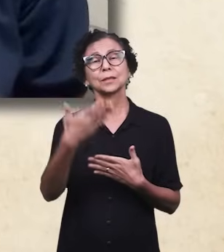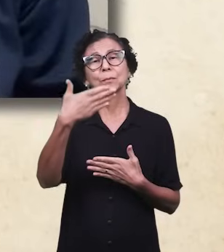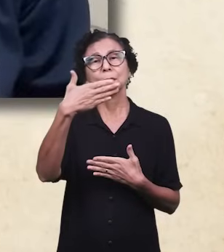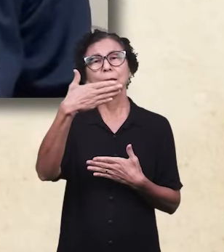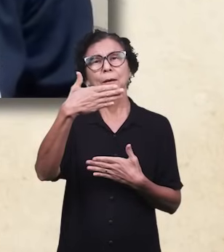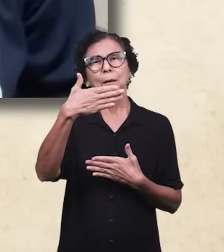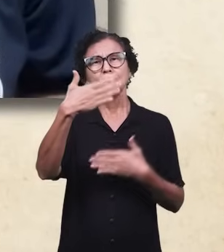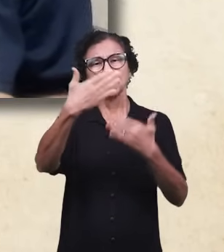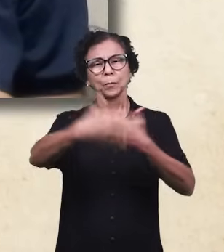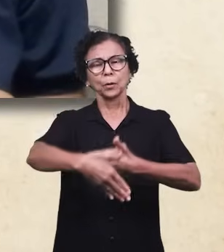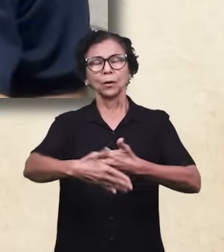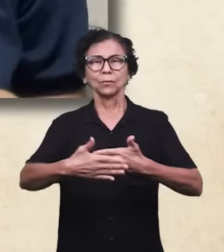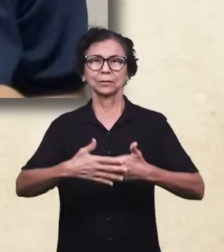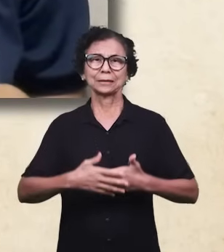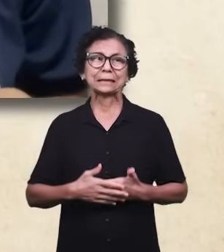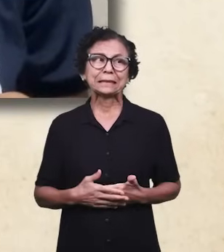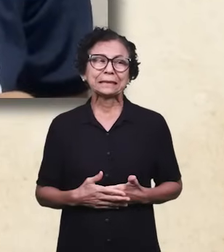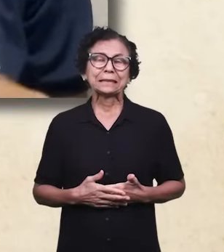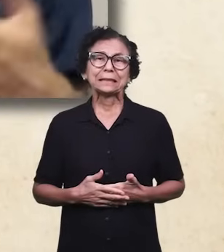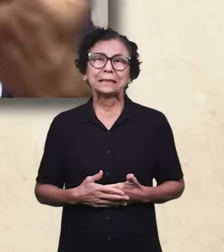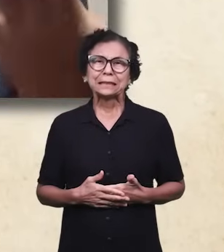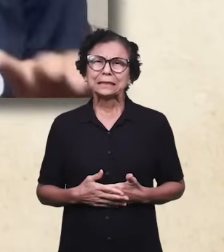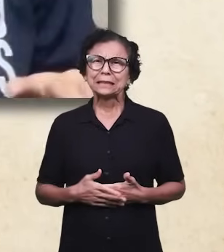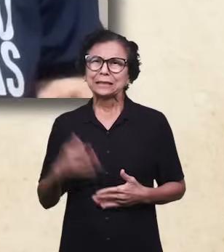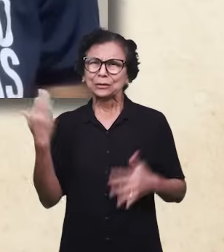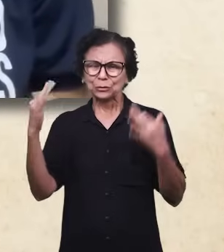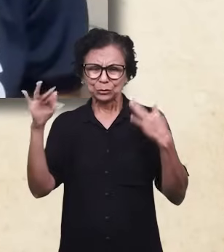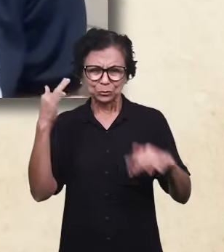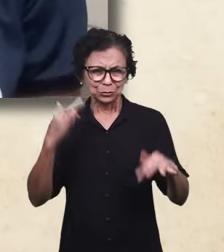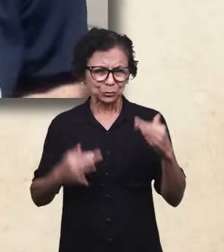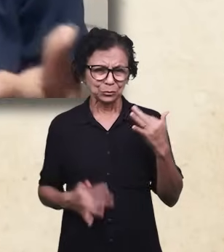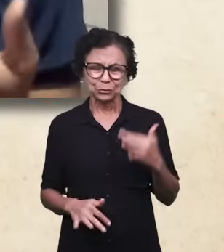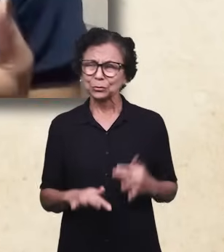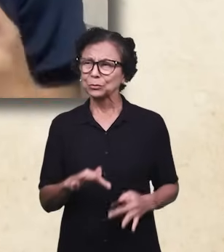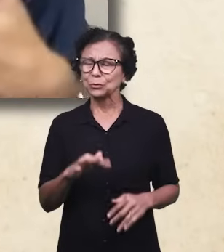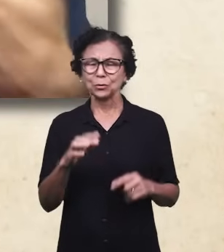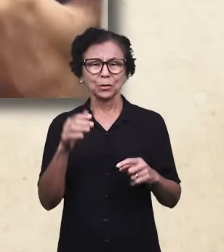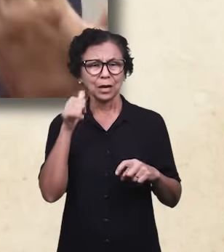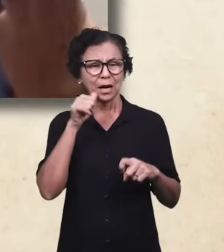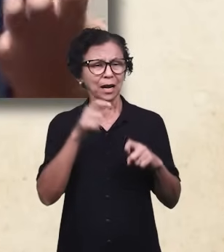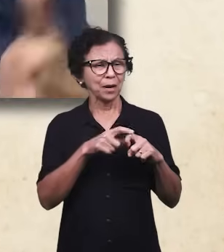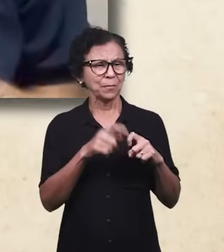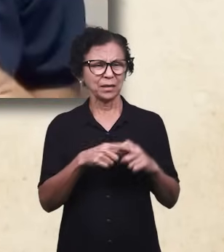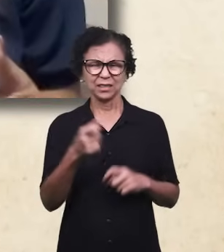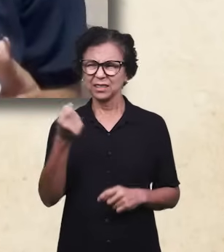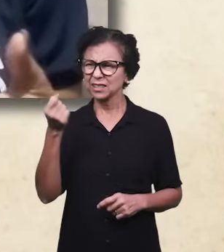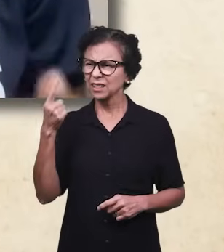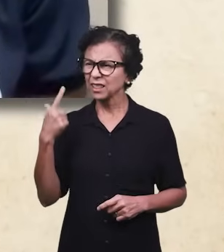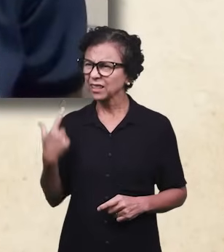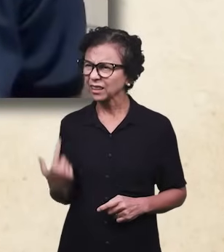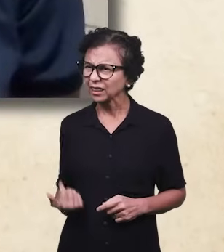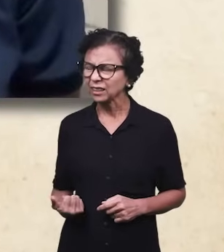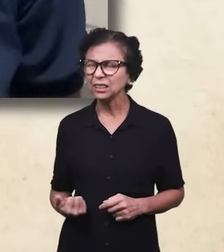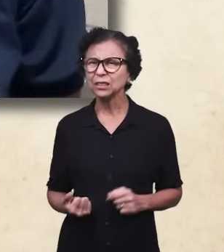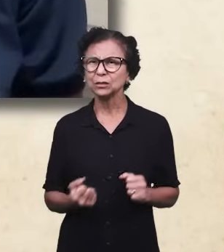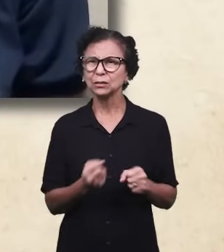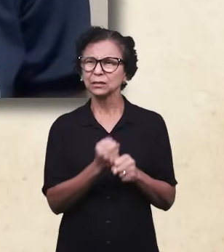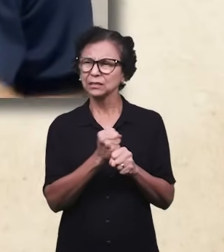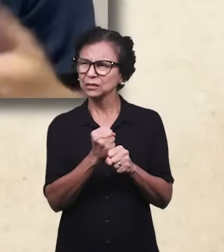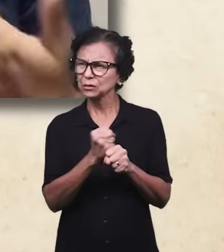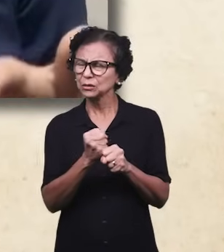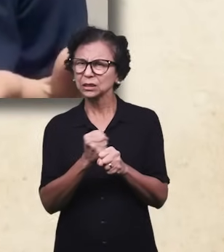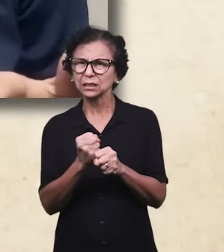fazia efeito. E a médica, então, achou muito estranha aquela situação de sentir dores ao longo de todos esses